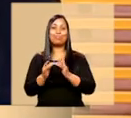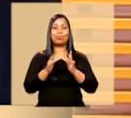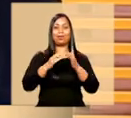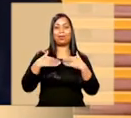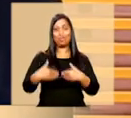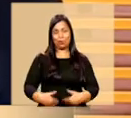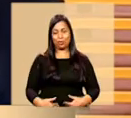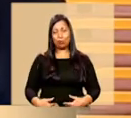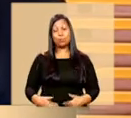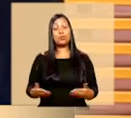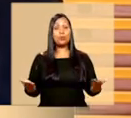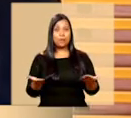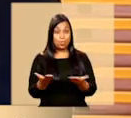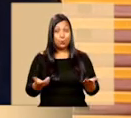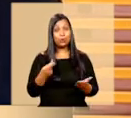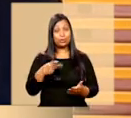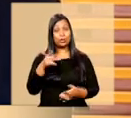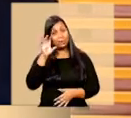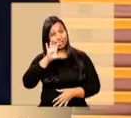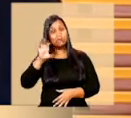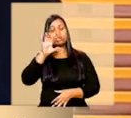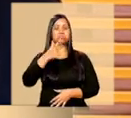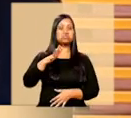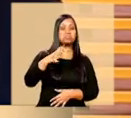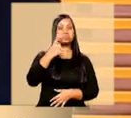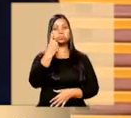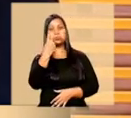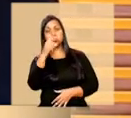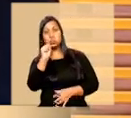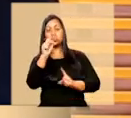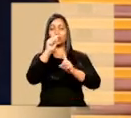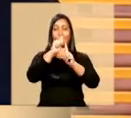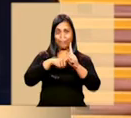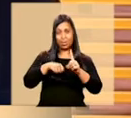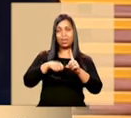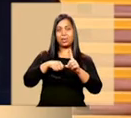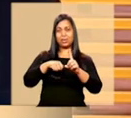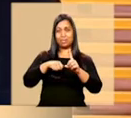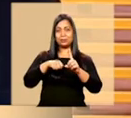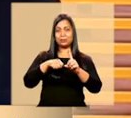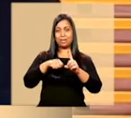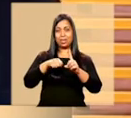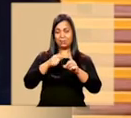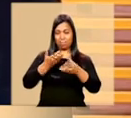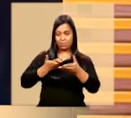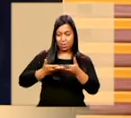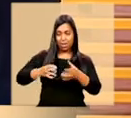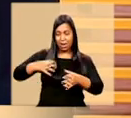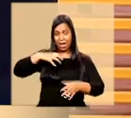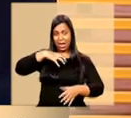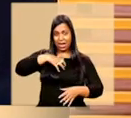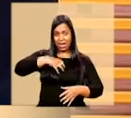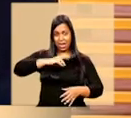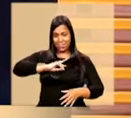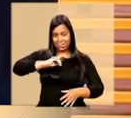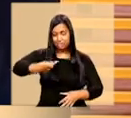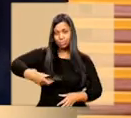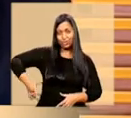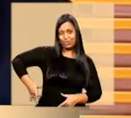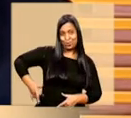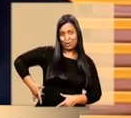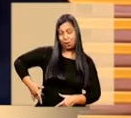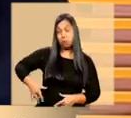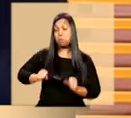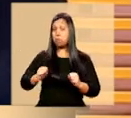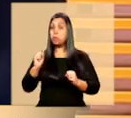compatibilidade. Então, hoje, aqui na nossa região, se demora-se em torno de 18 meses para fazer um transplante renal. Mas é por compatibilidade. Tanto